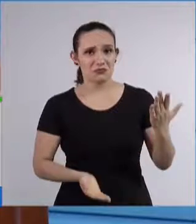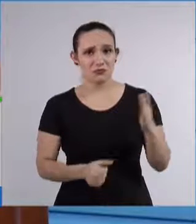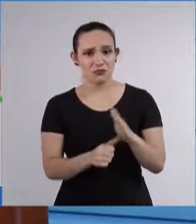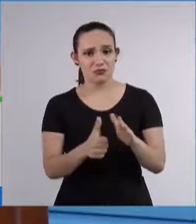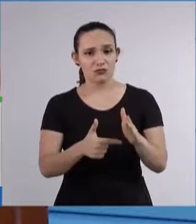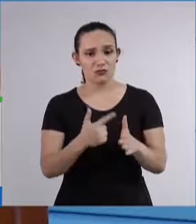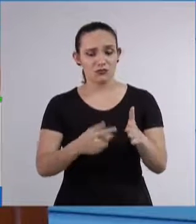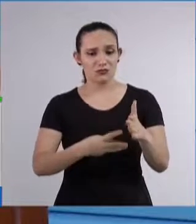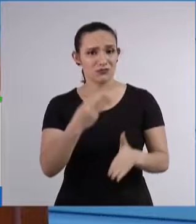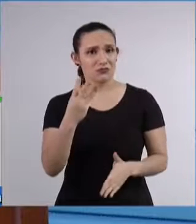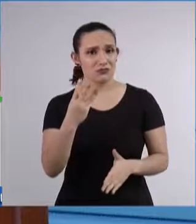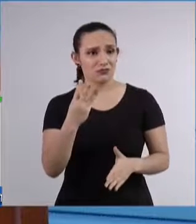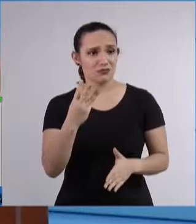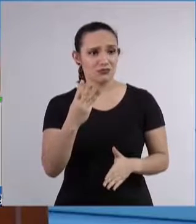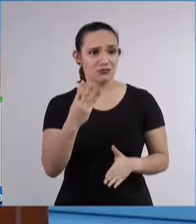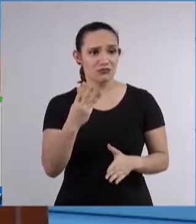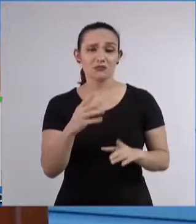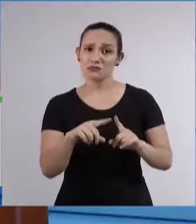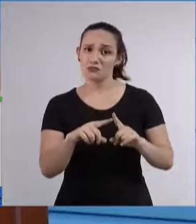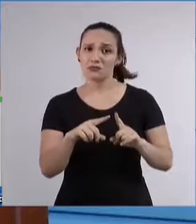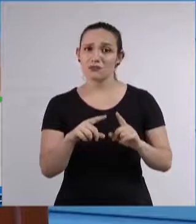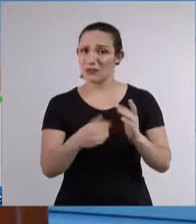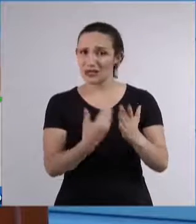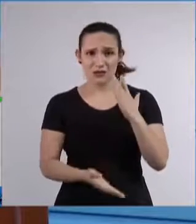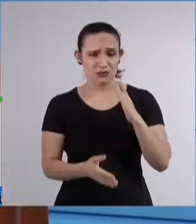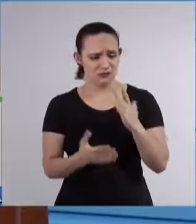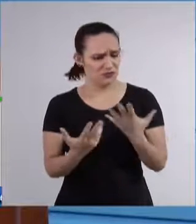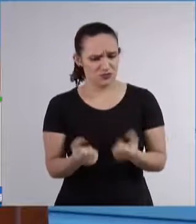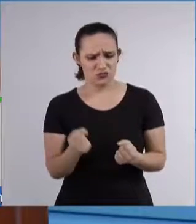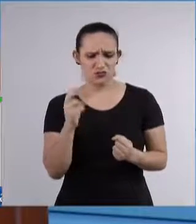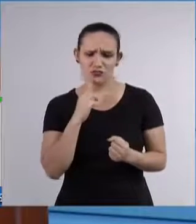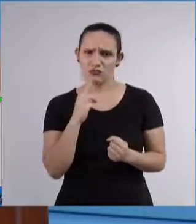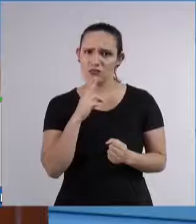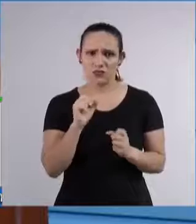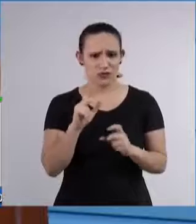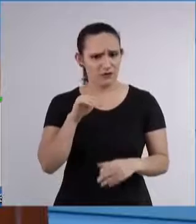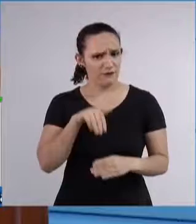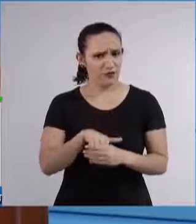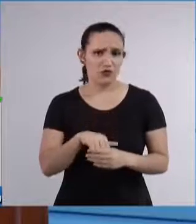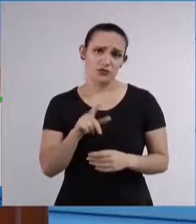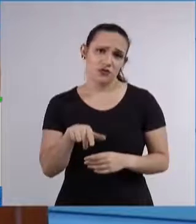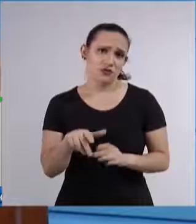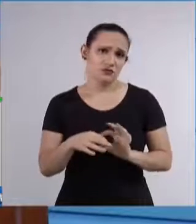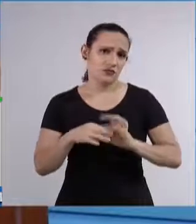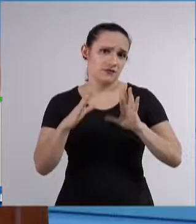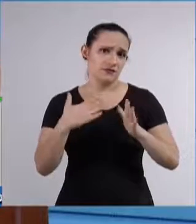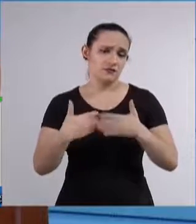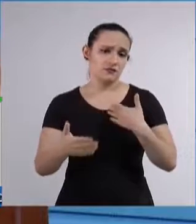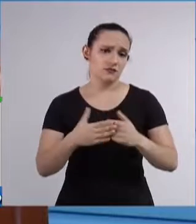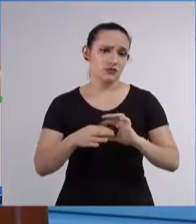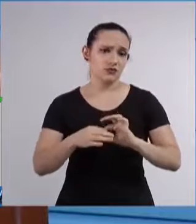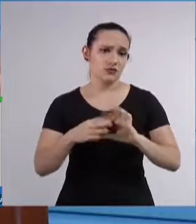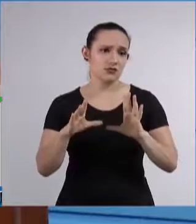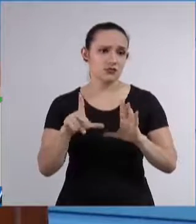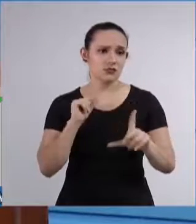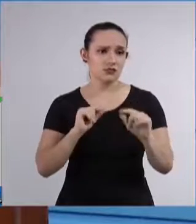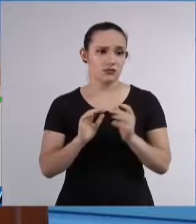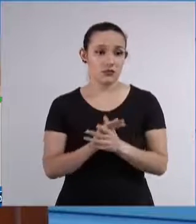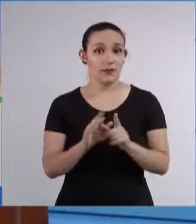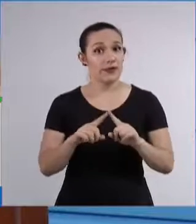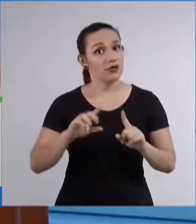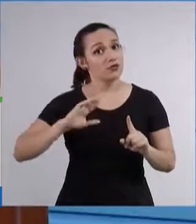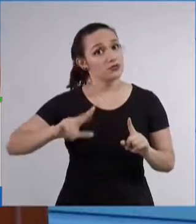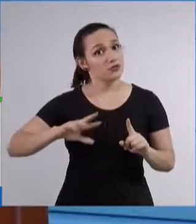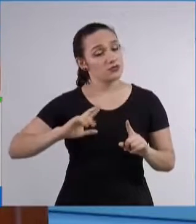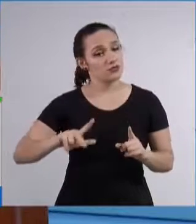tranquilidade, a questão da derrota, que foi feita pelas urnas. Democracia é isso. O que não aconteceu, por